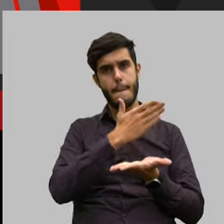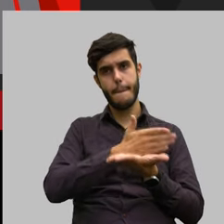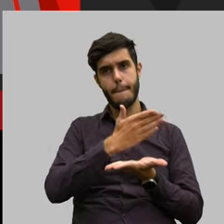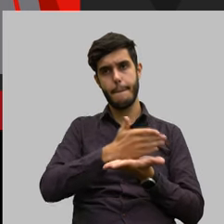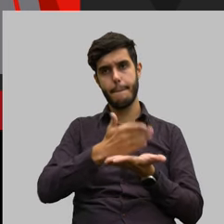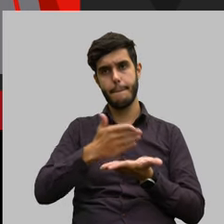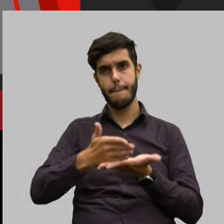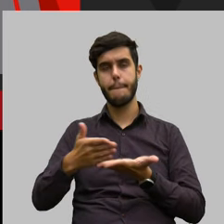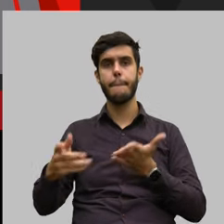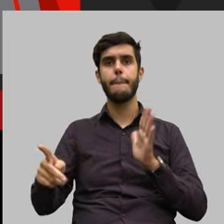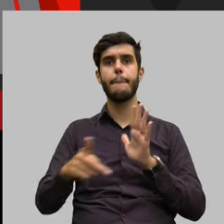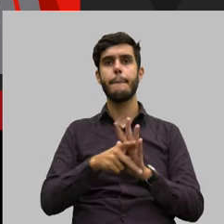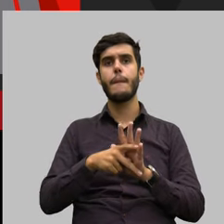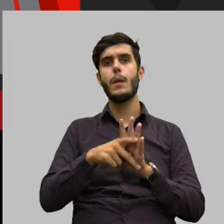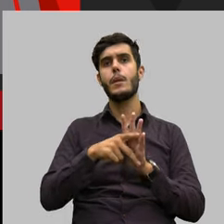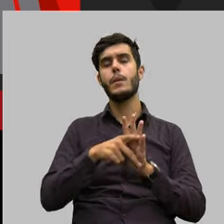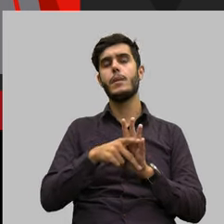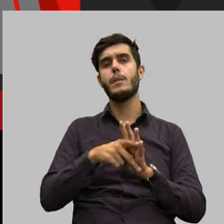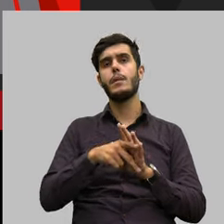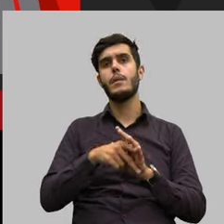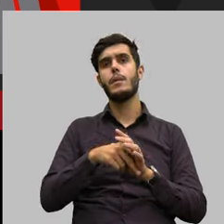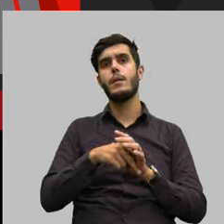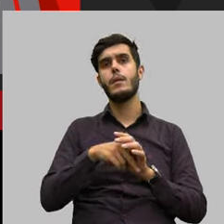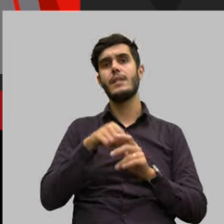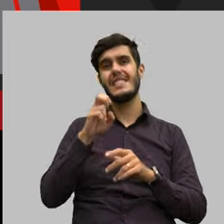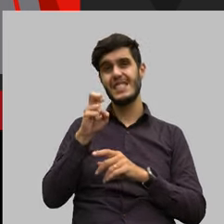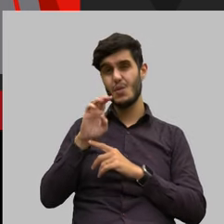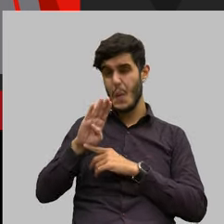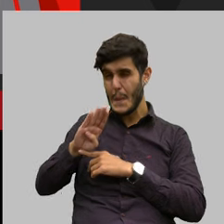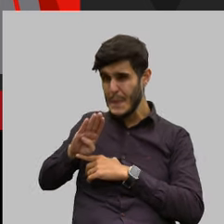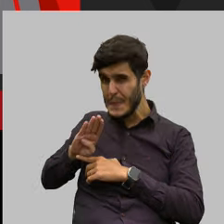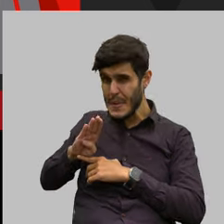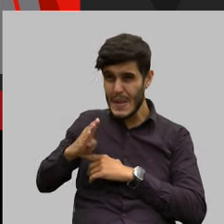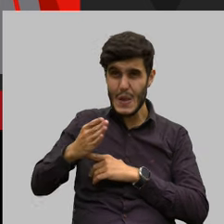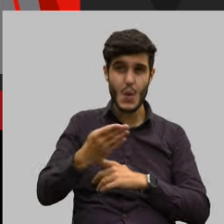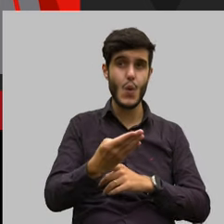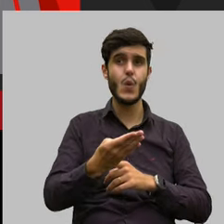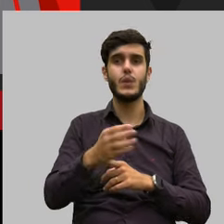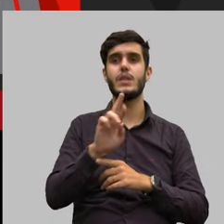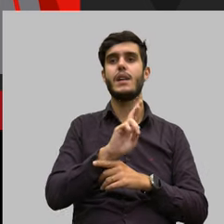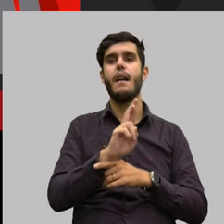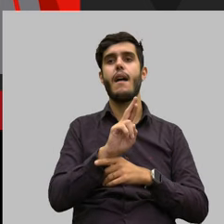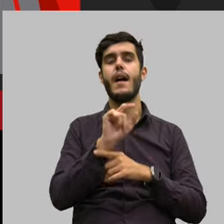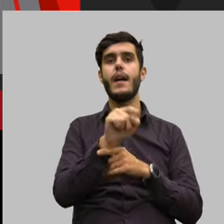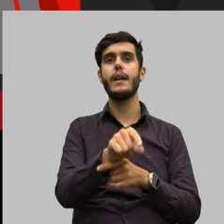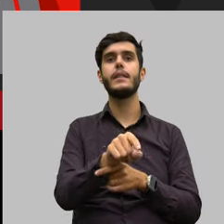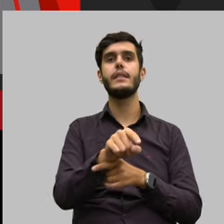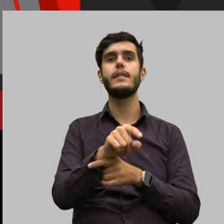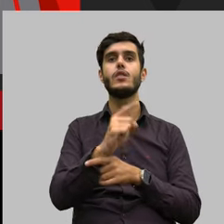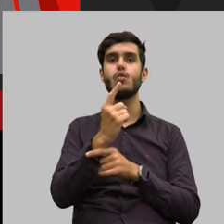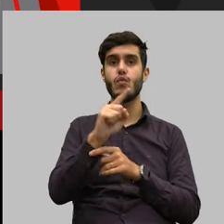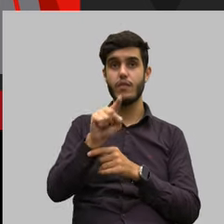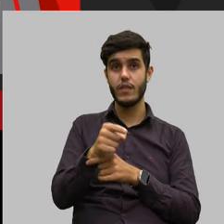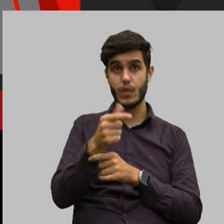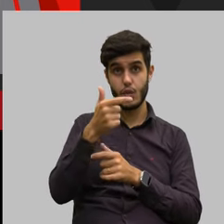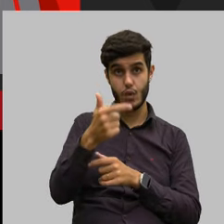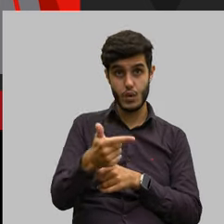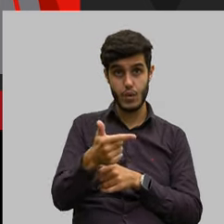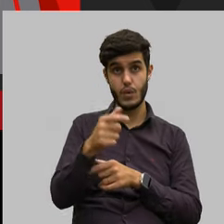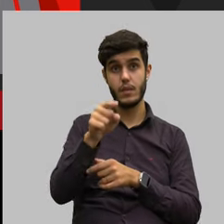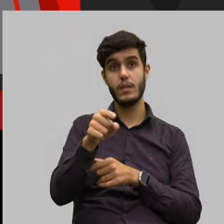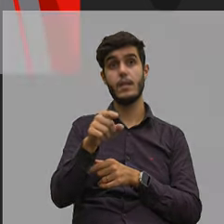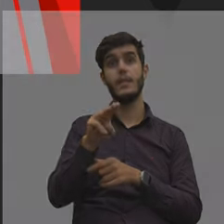ordem de de R bilhões deais tendo 1,2 bilhões de